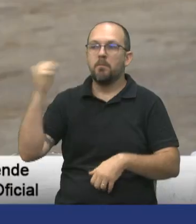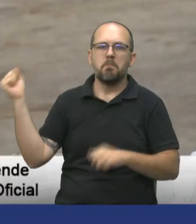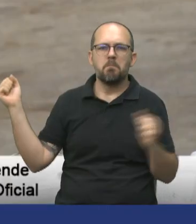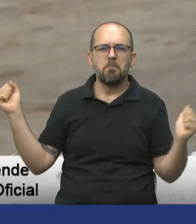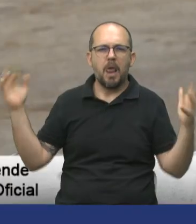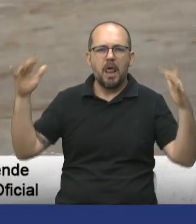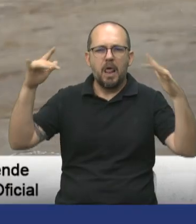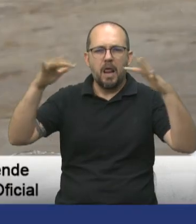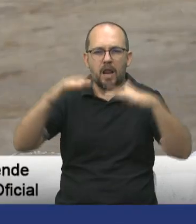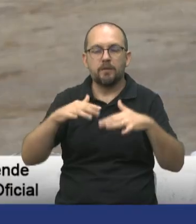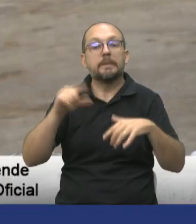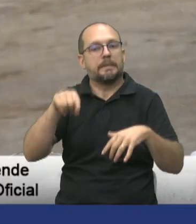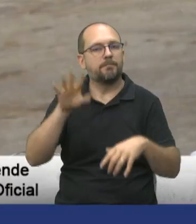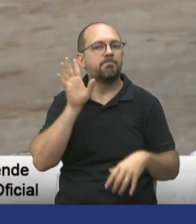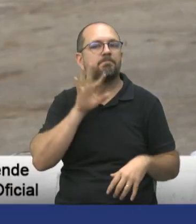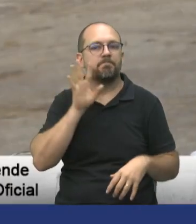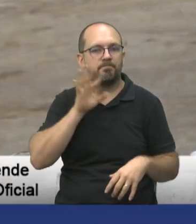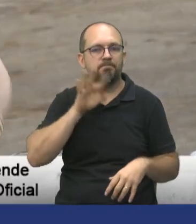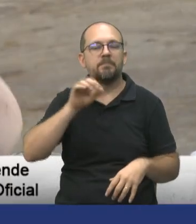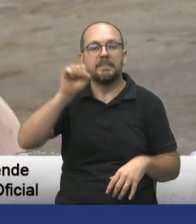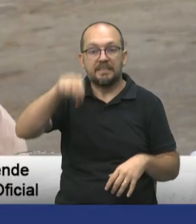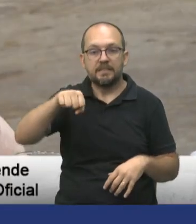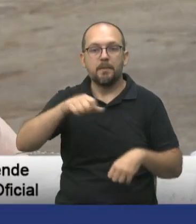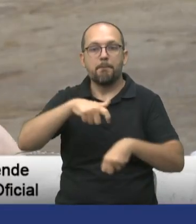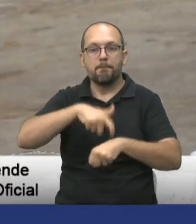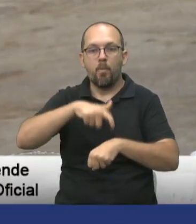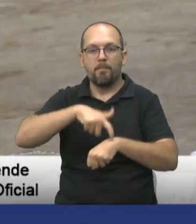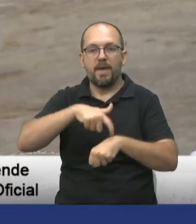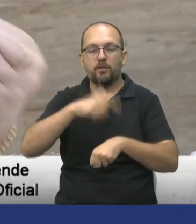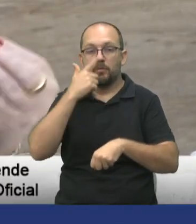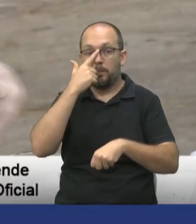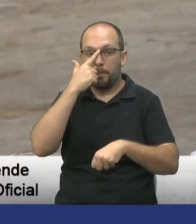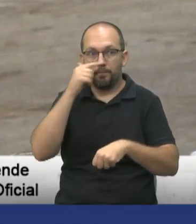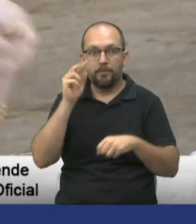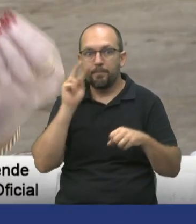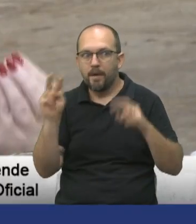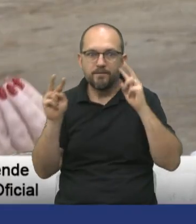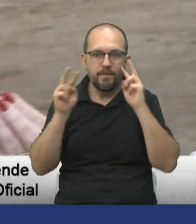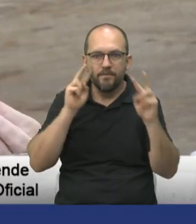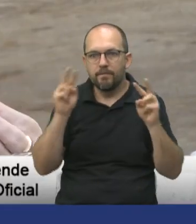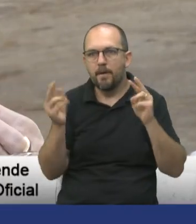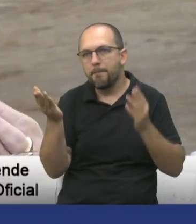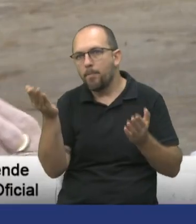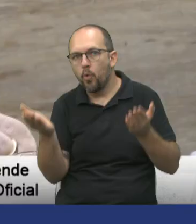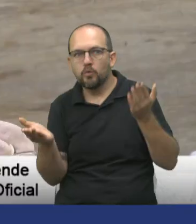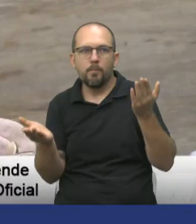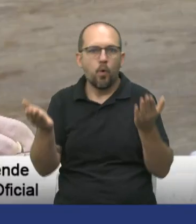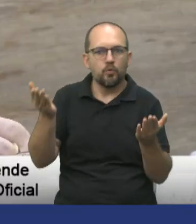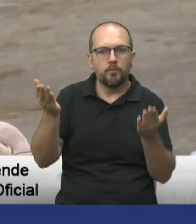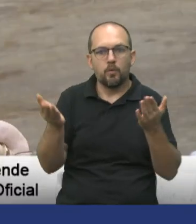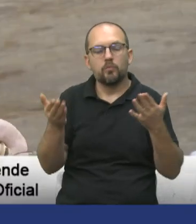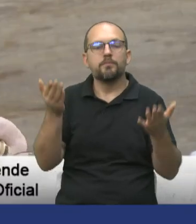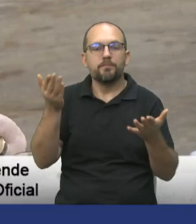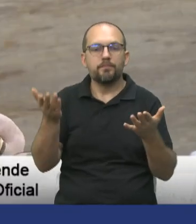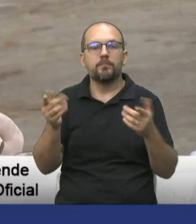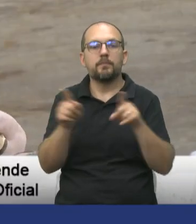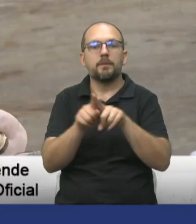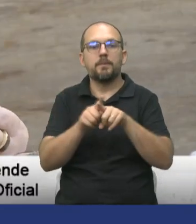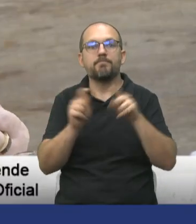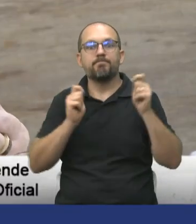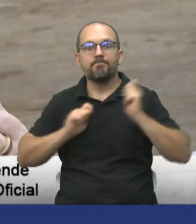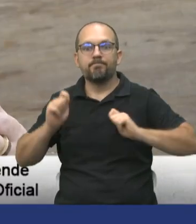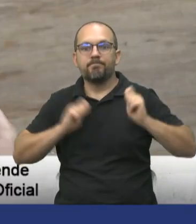Ali, sim, foi um momento que deu para ver o contraponto, e, inclusive, o anseio